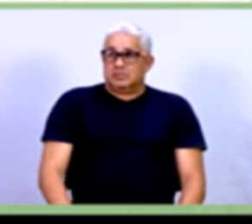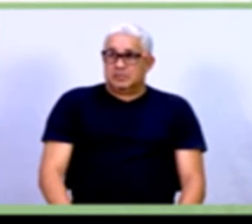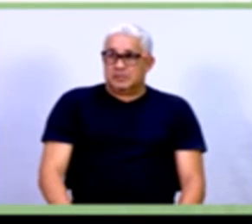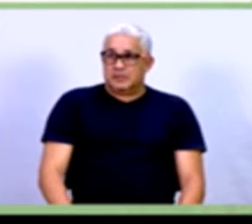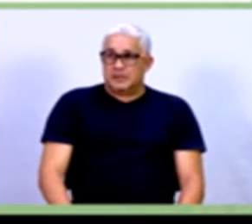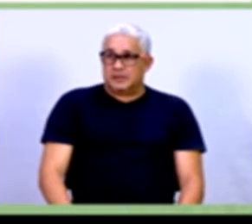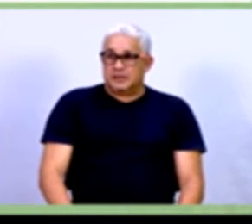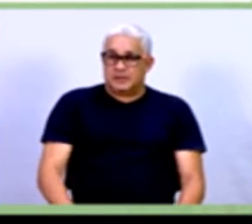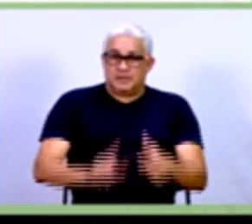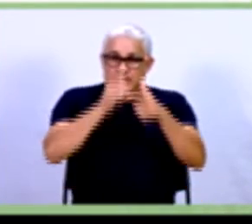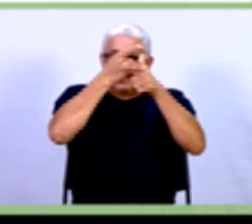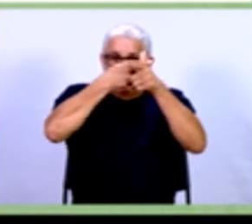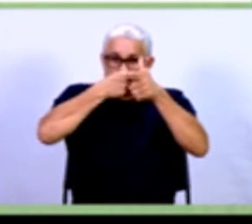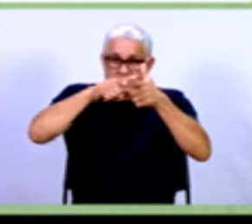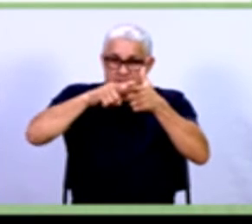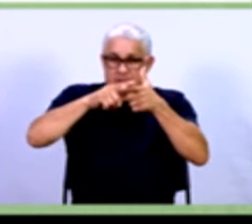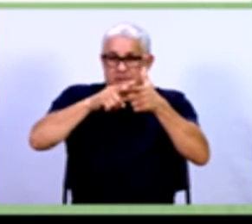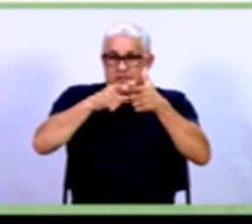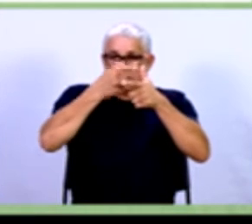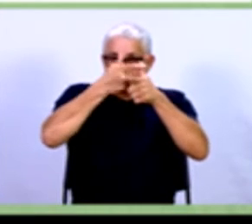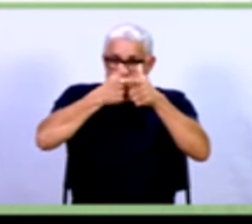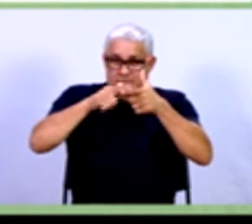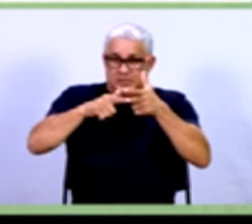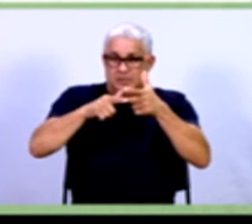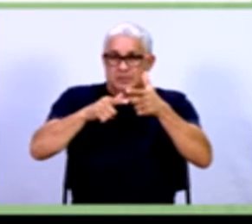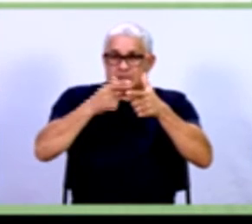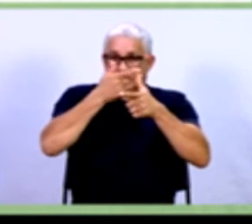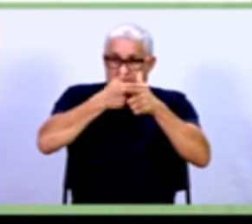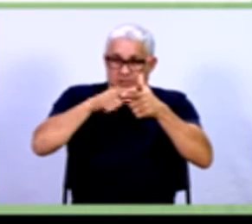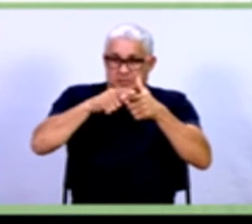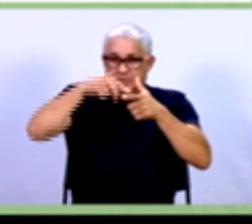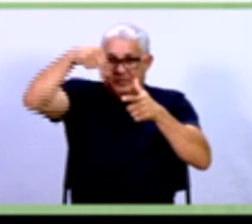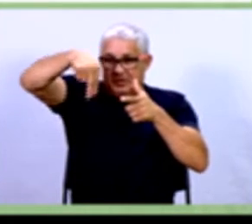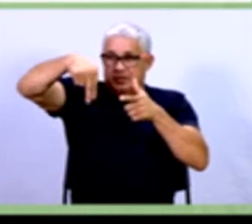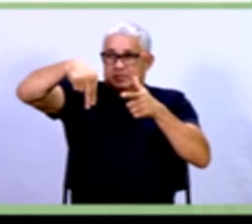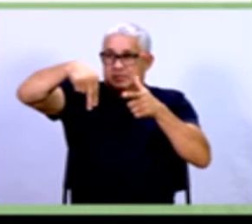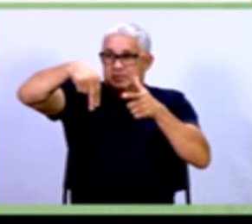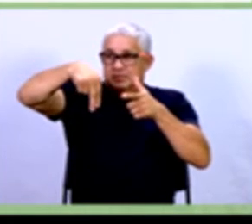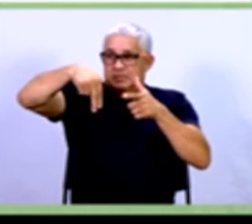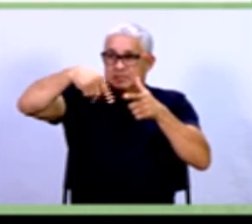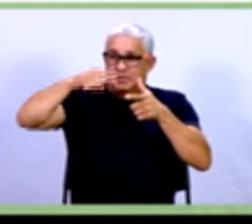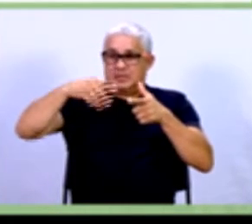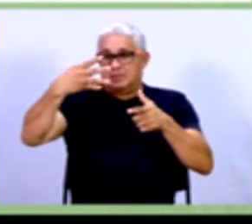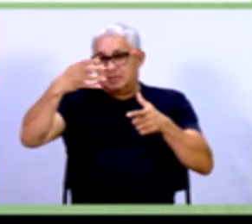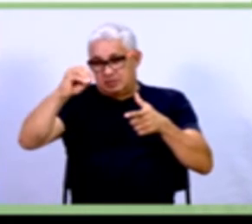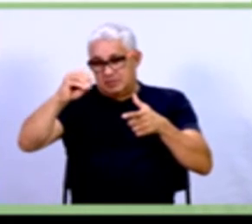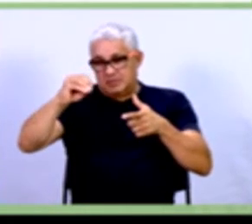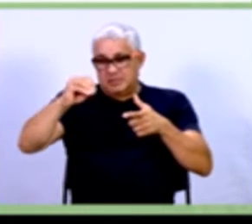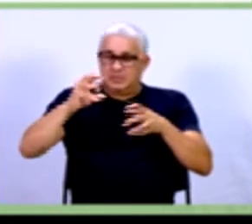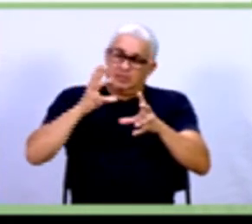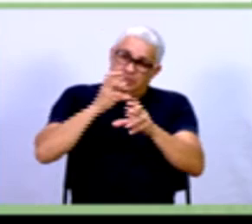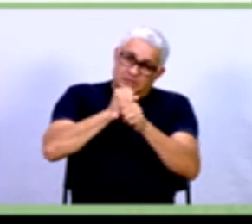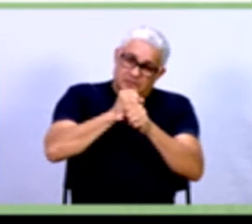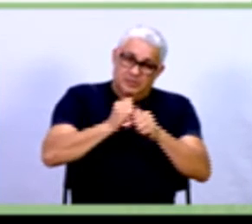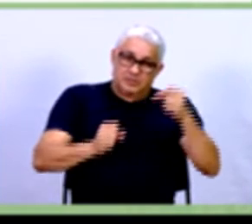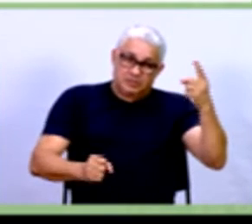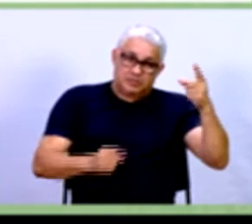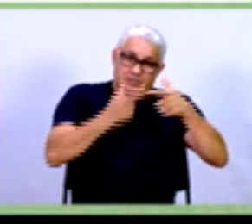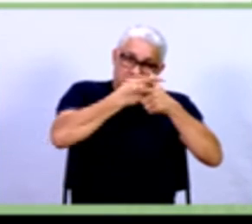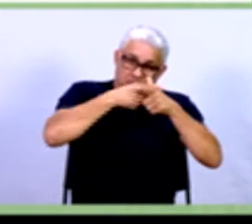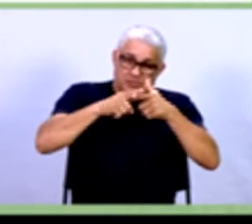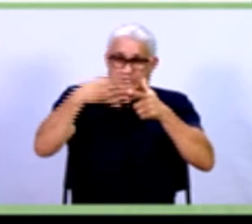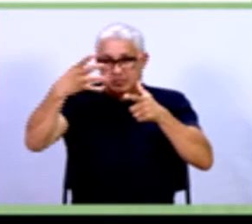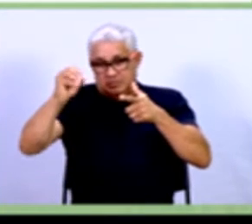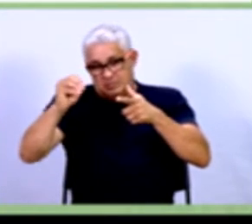tá? Dividido pelo o nosso N aqui, que no caso é 40. Então, a gente fazendo 1 divididos por 40 vai